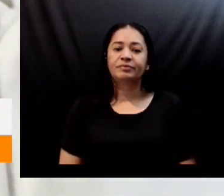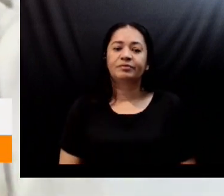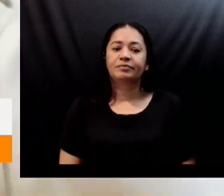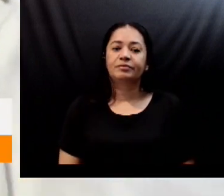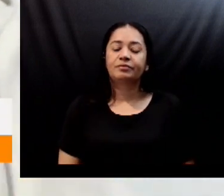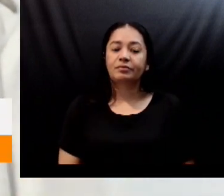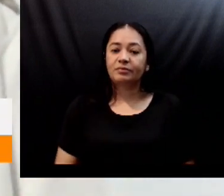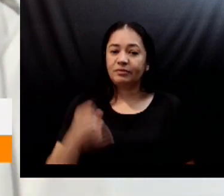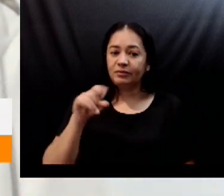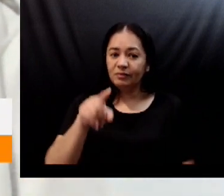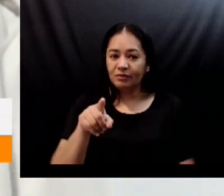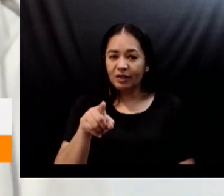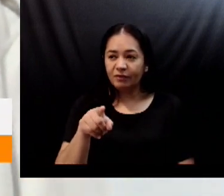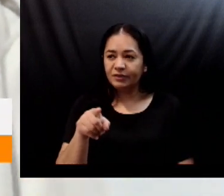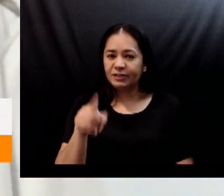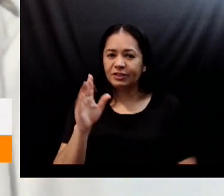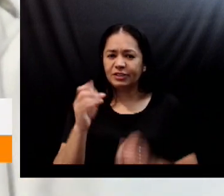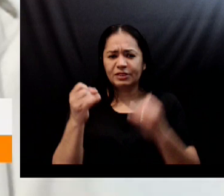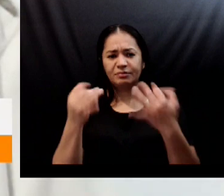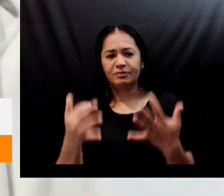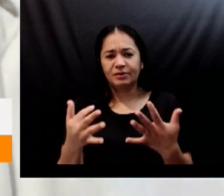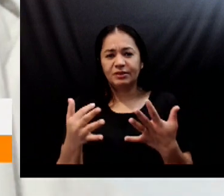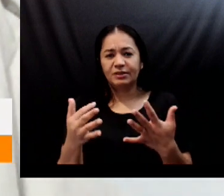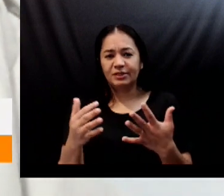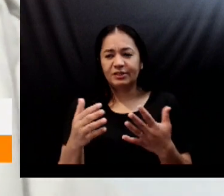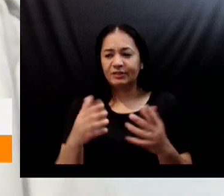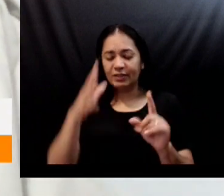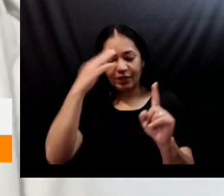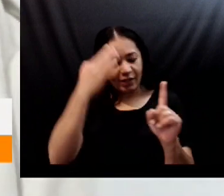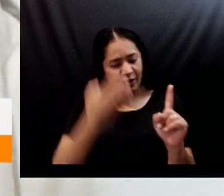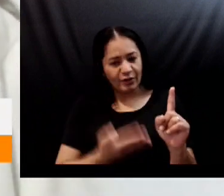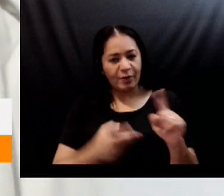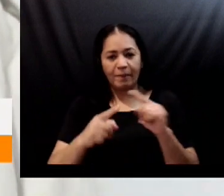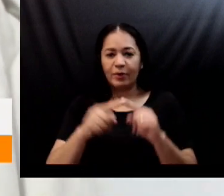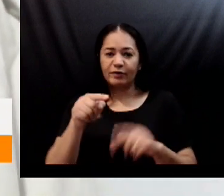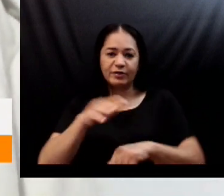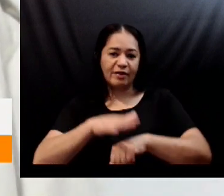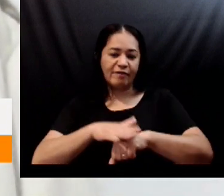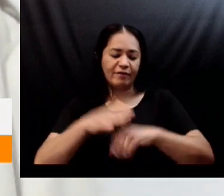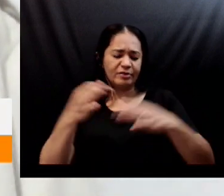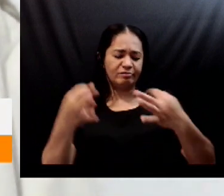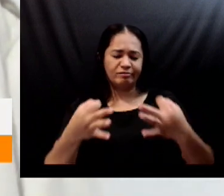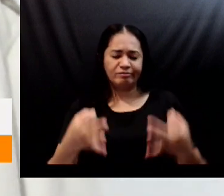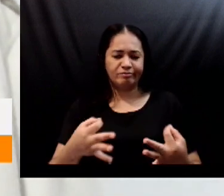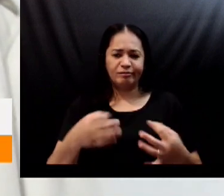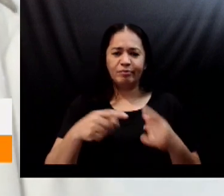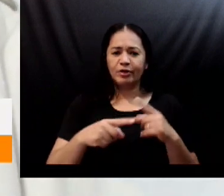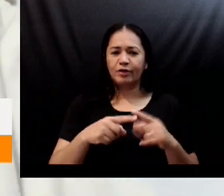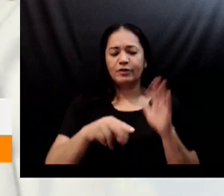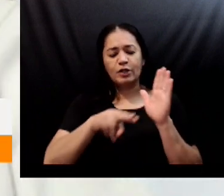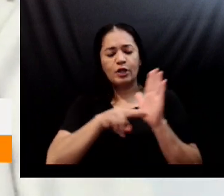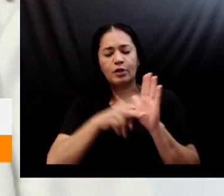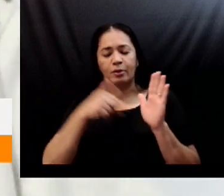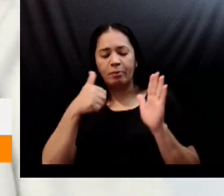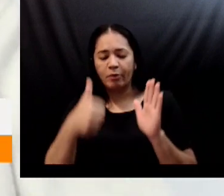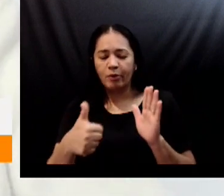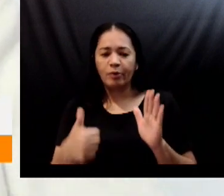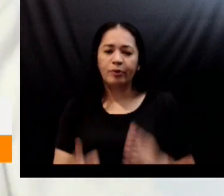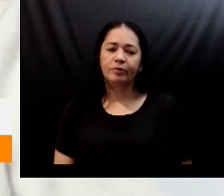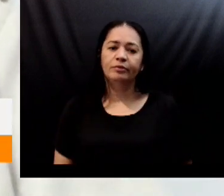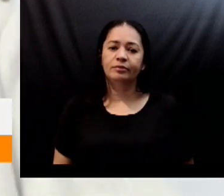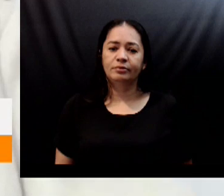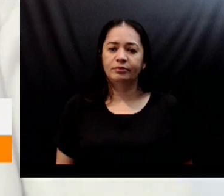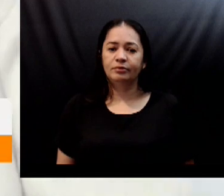Ana Júlia colocou, se você foi elogiado porque você fez algo eficiente, porque você tirava boas notas. Então, tem cultura,